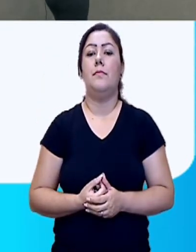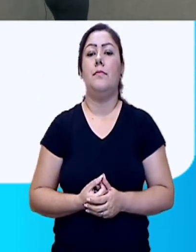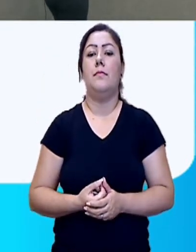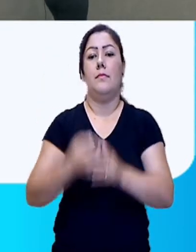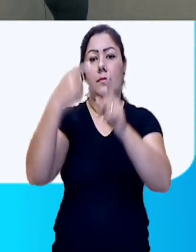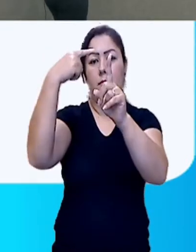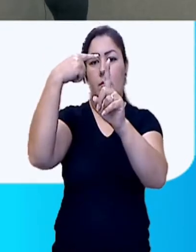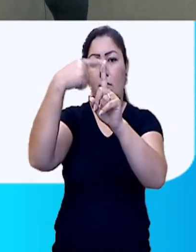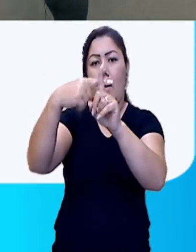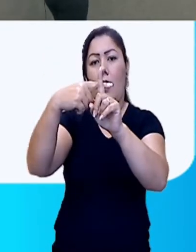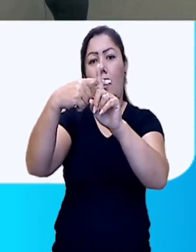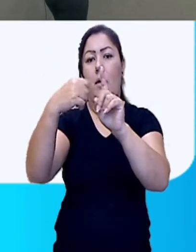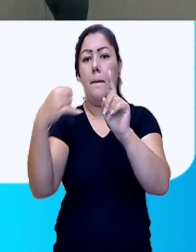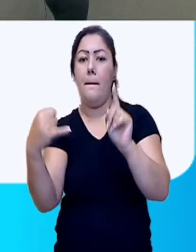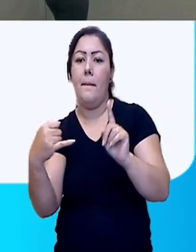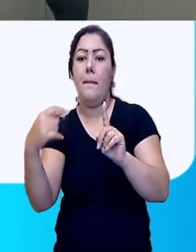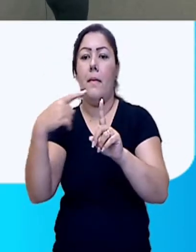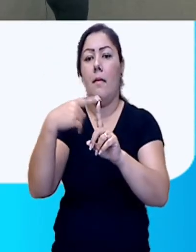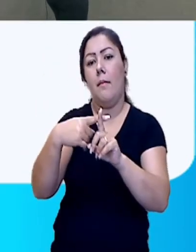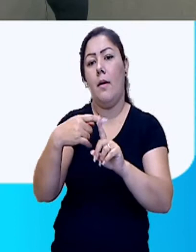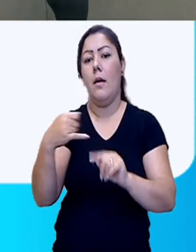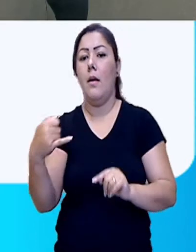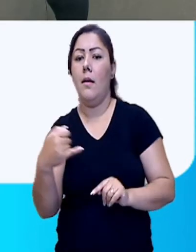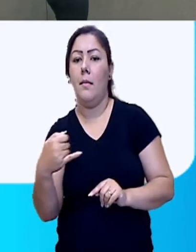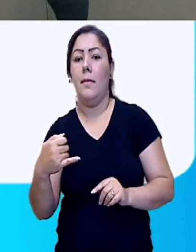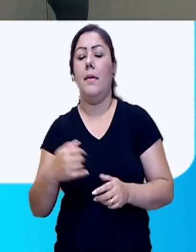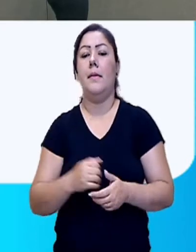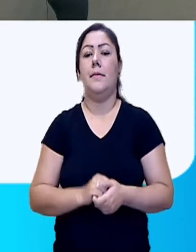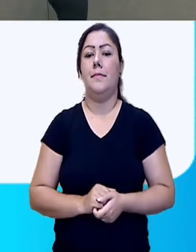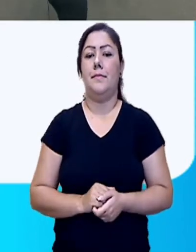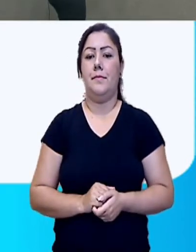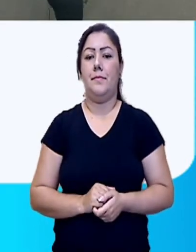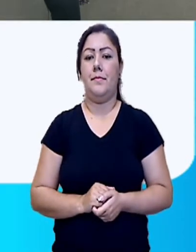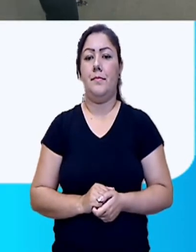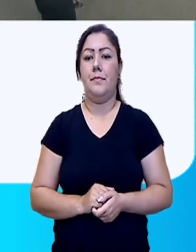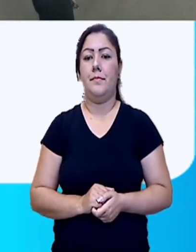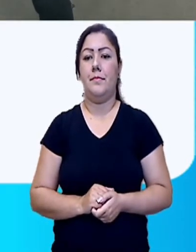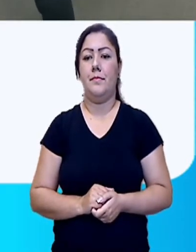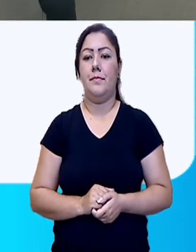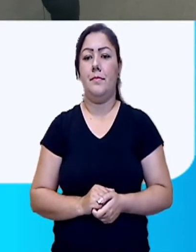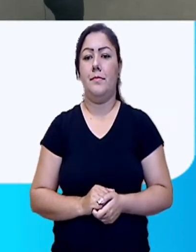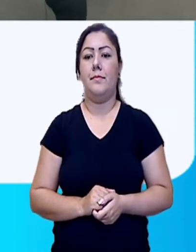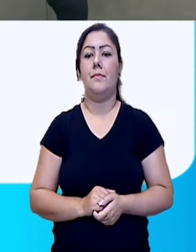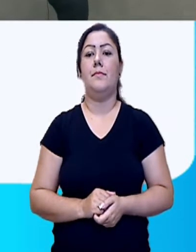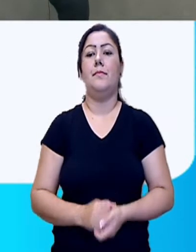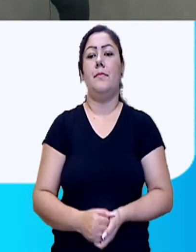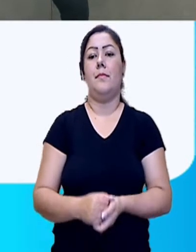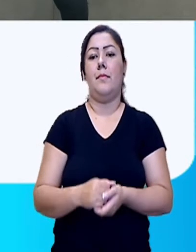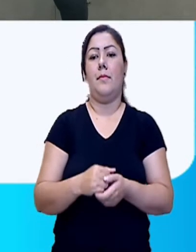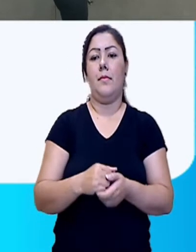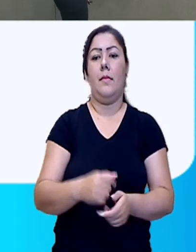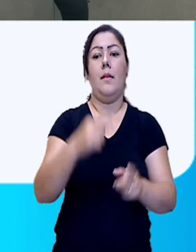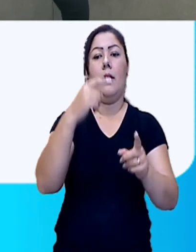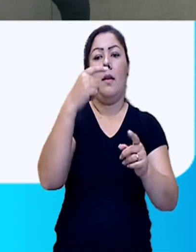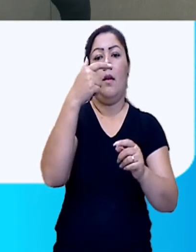colocando aqui, ó. Mais 2.400. Mais